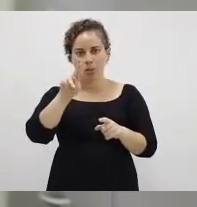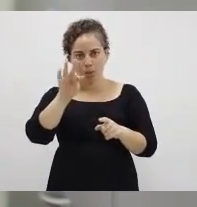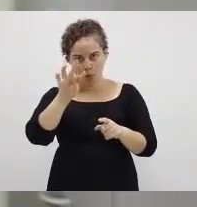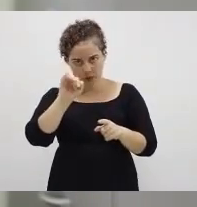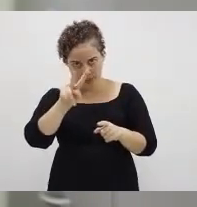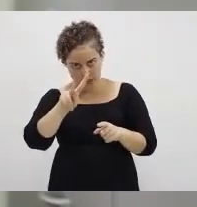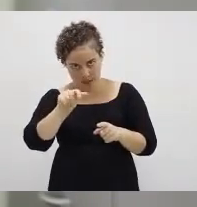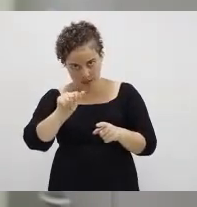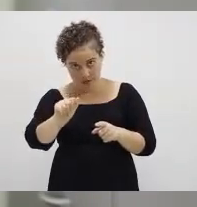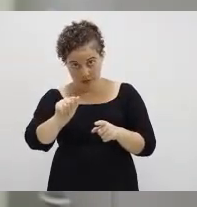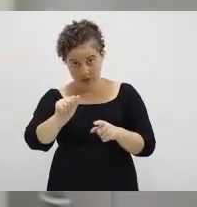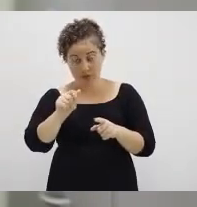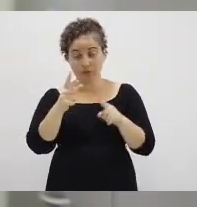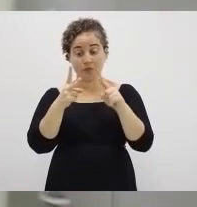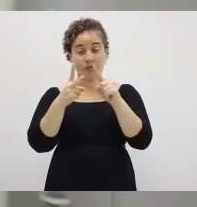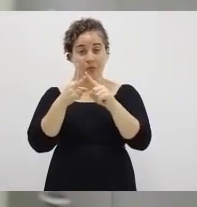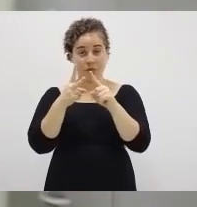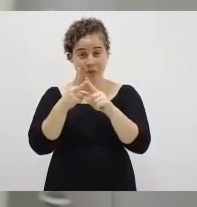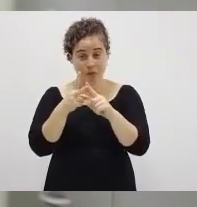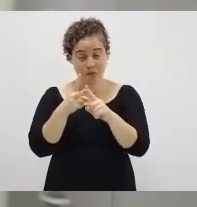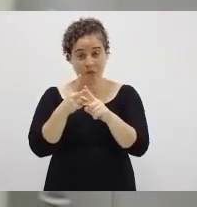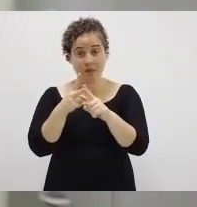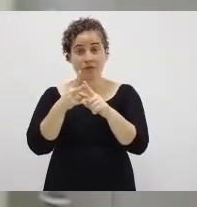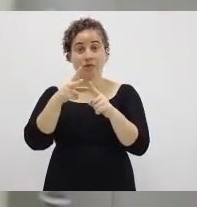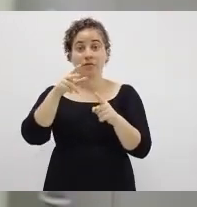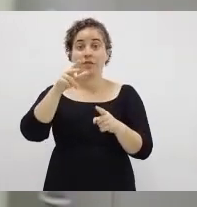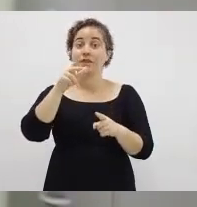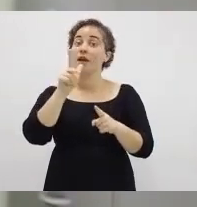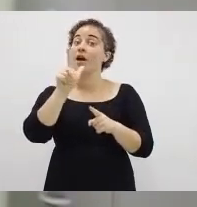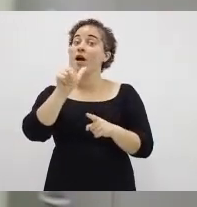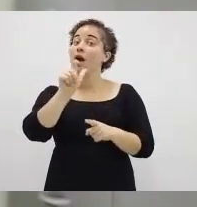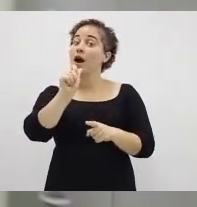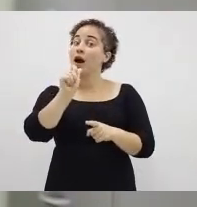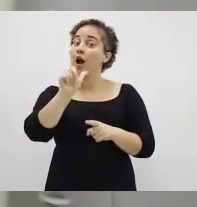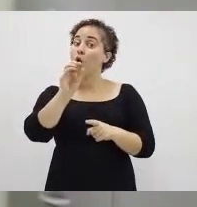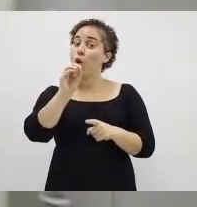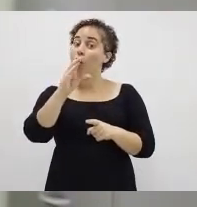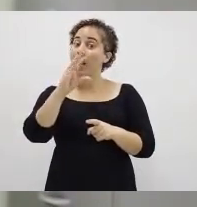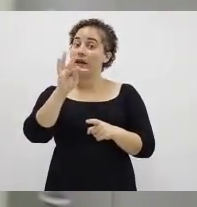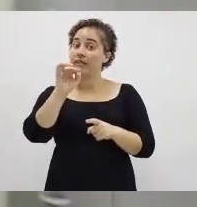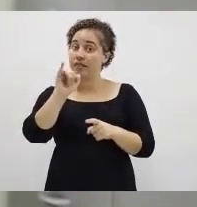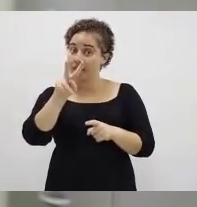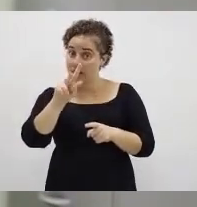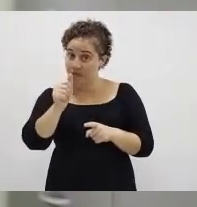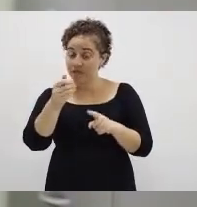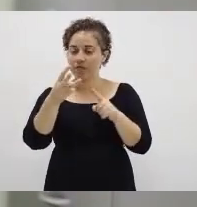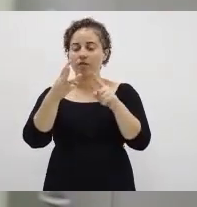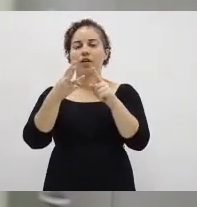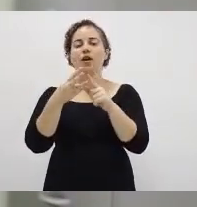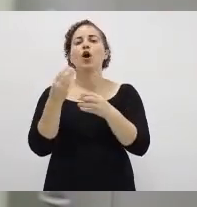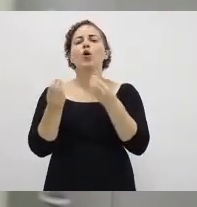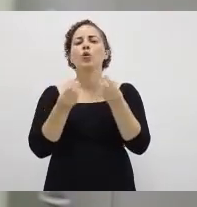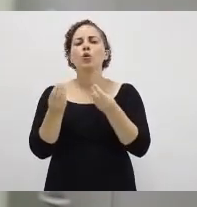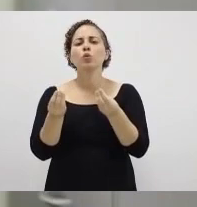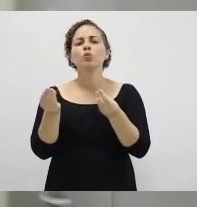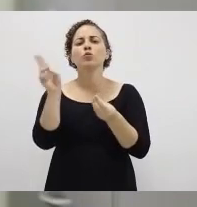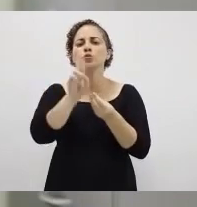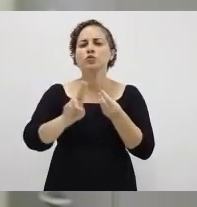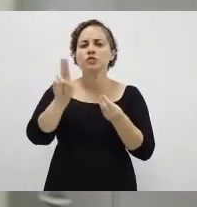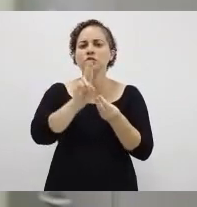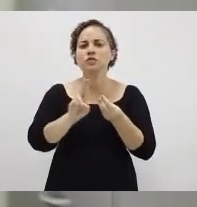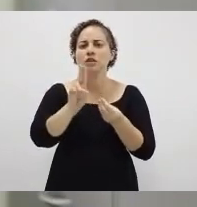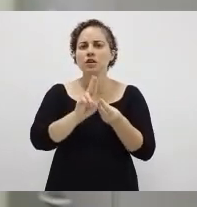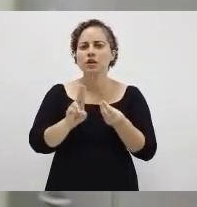dos ricos, passar para os pobres. Função alocativa, criar bens públicos que